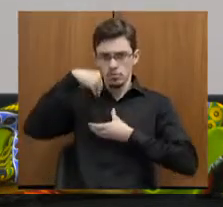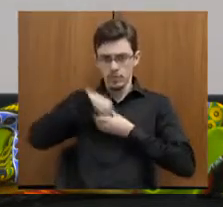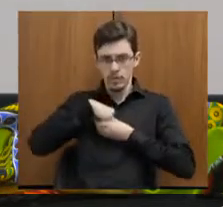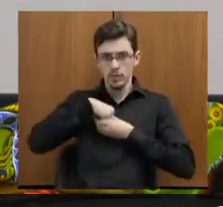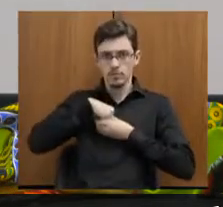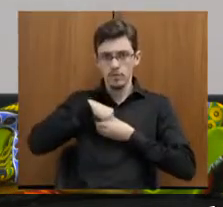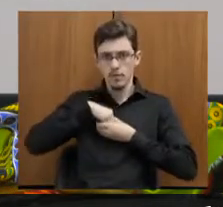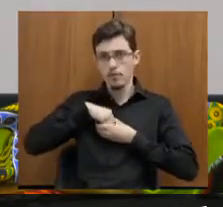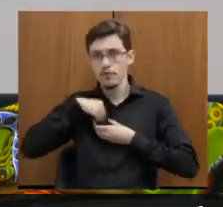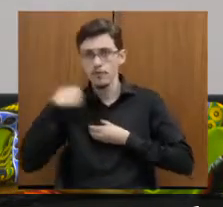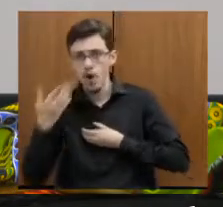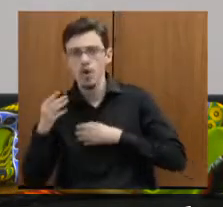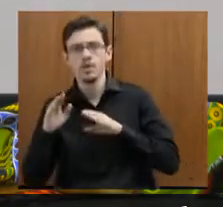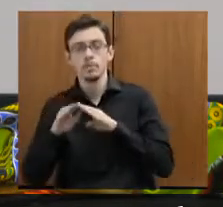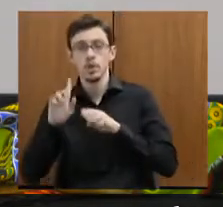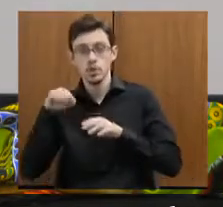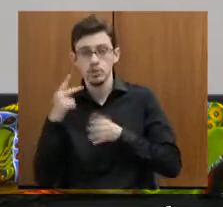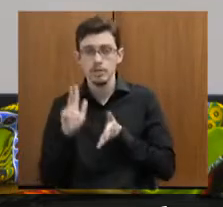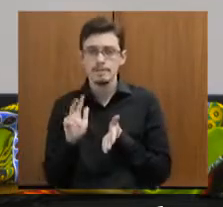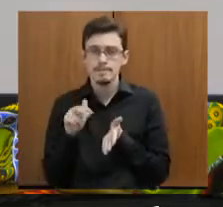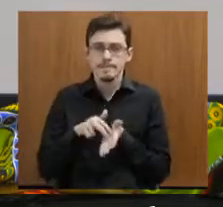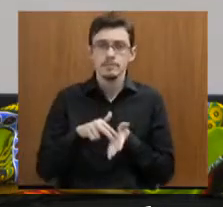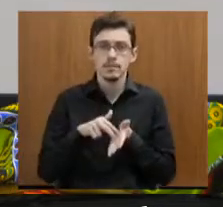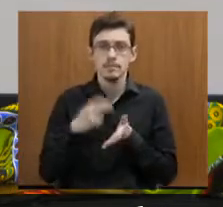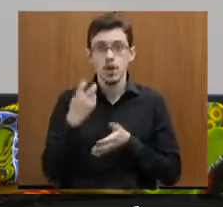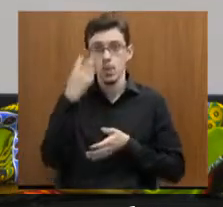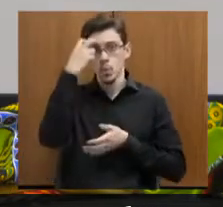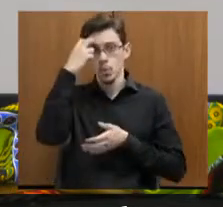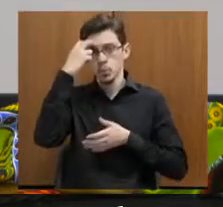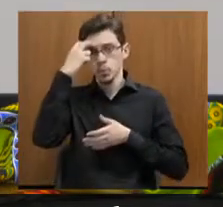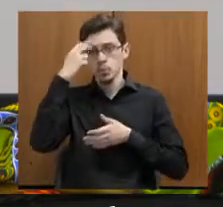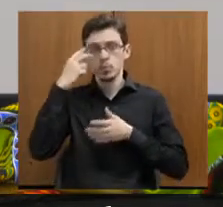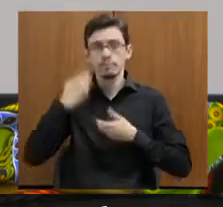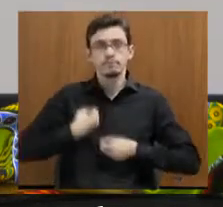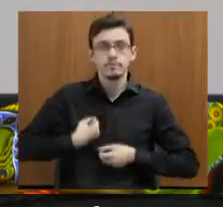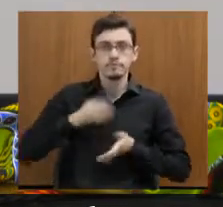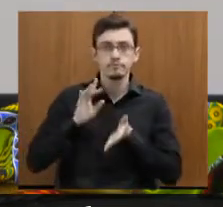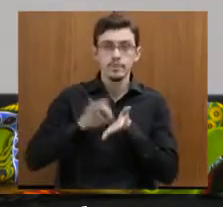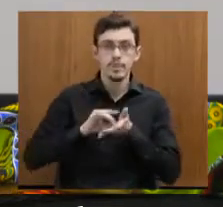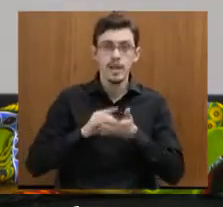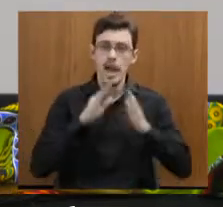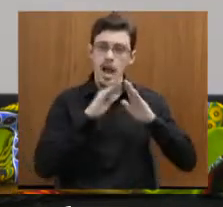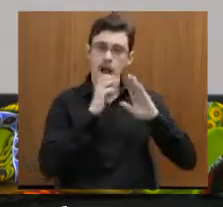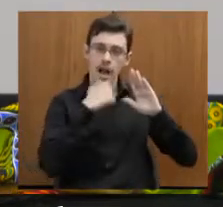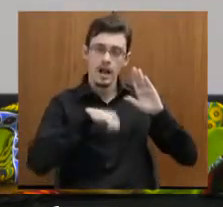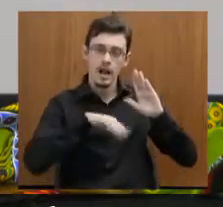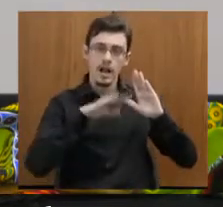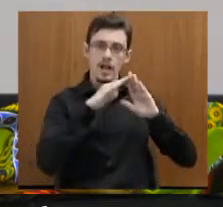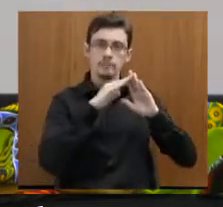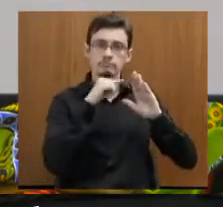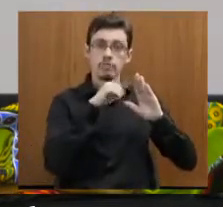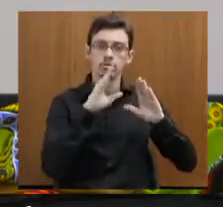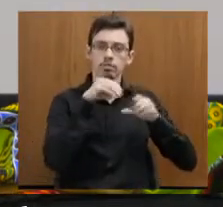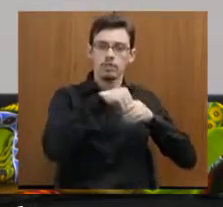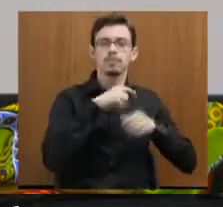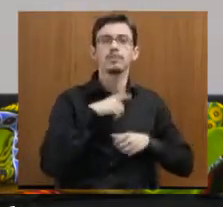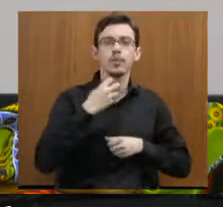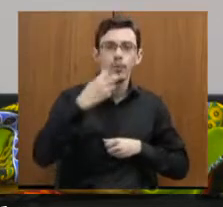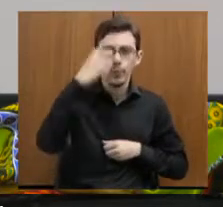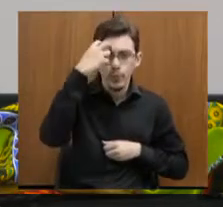somos resistência e cultura Viva cada casa de matriz africana é um ponto de cultura